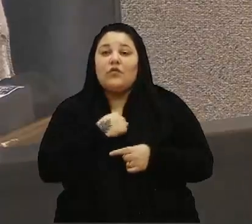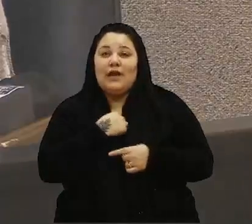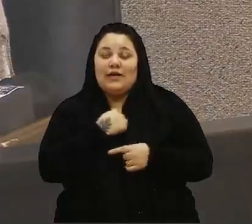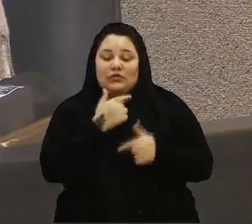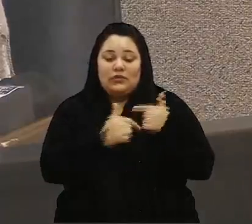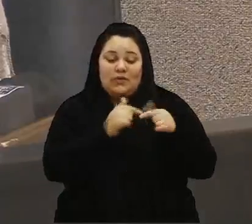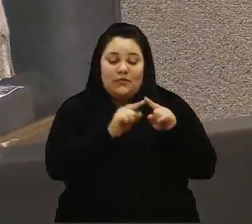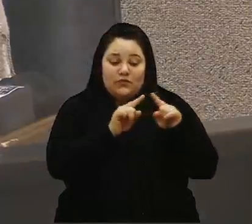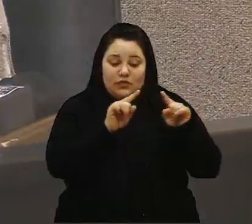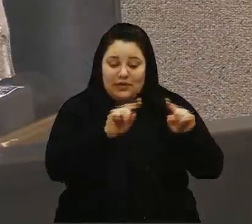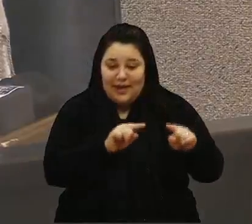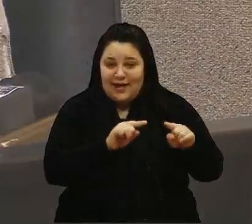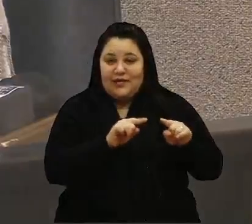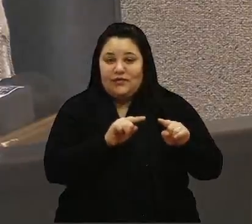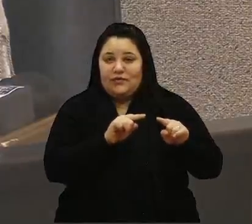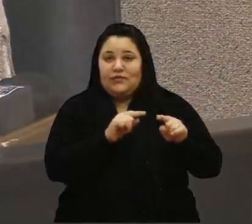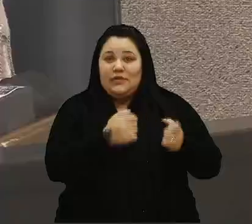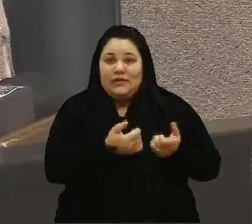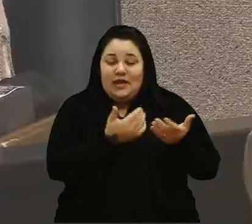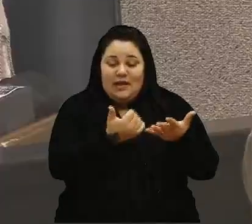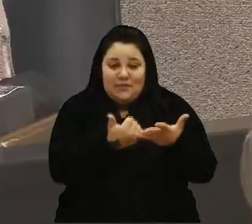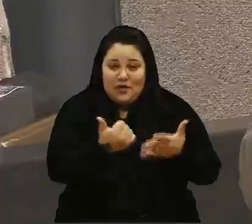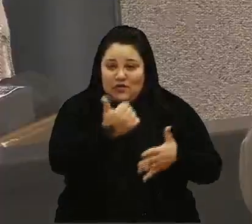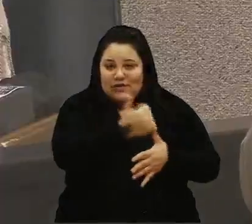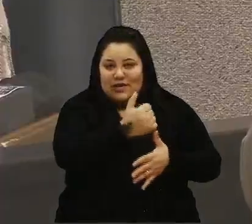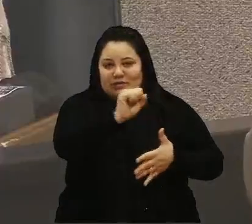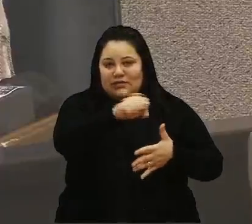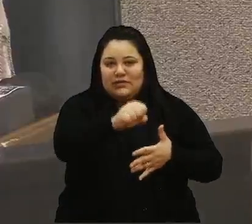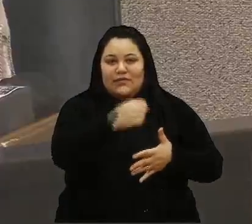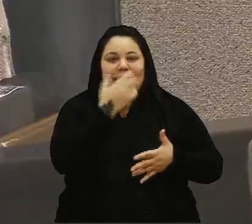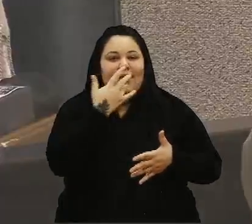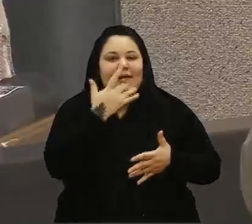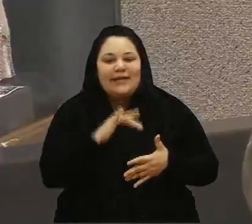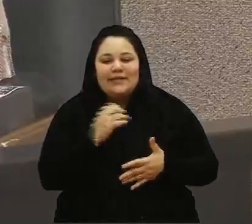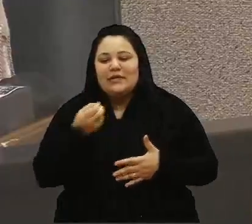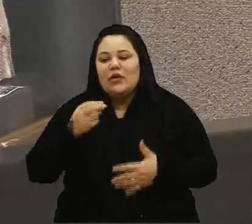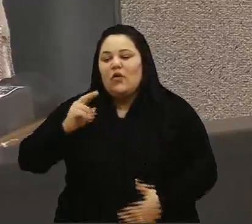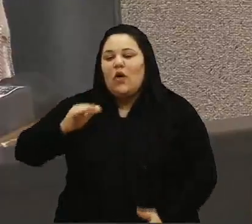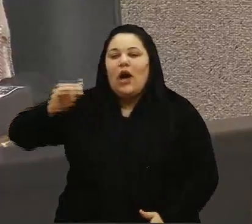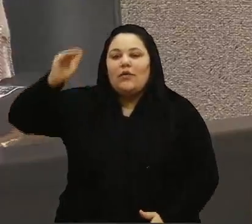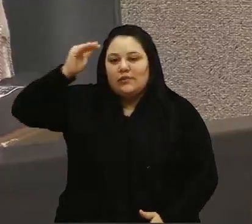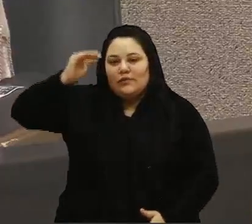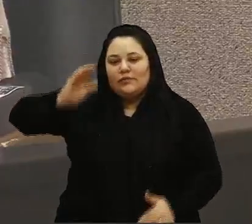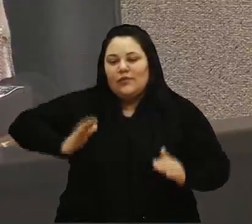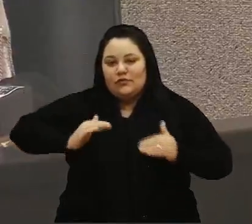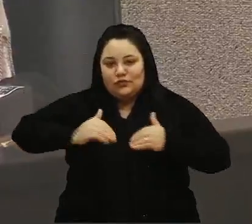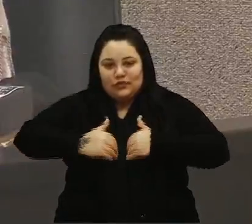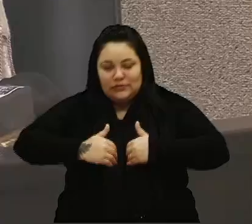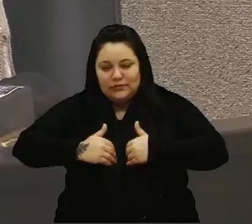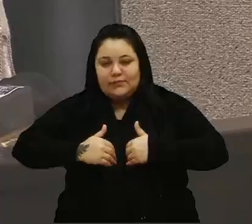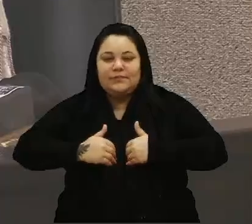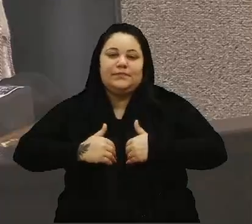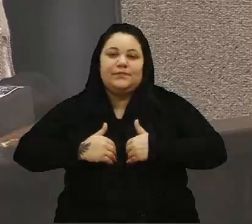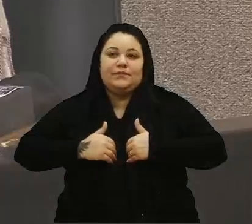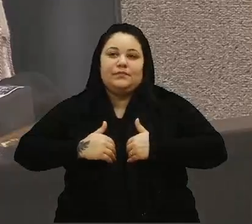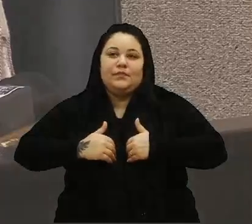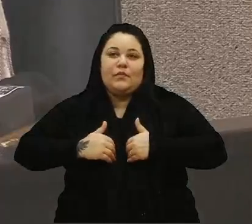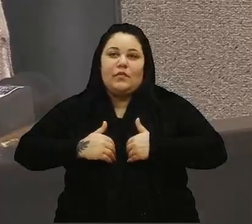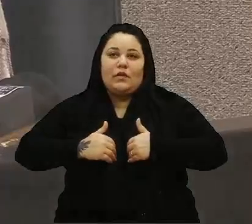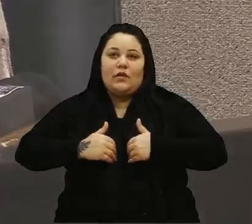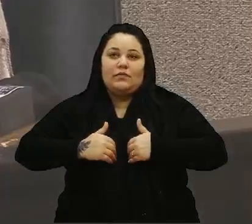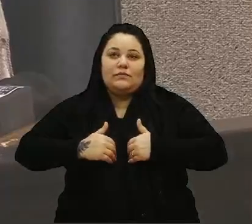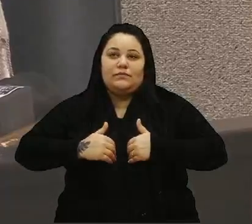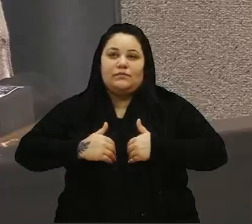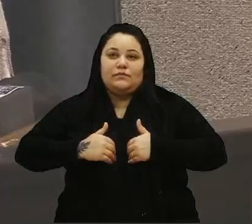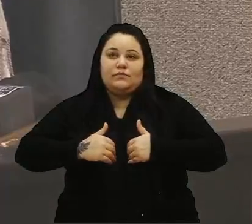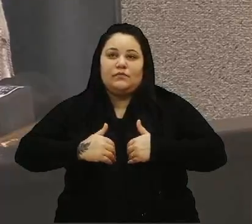servidor desse a preferência, a prioridade para a criança ou para o adulto com o transtorno do espectro autista, o seu responsável legal